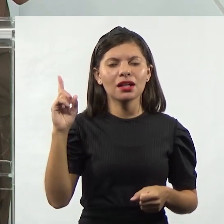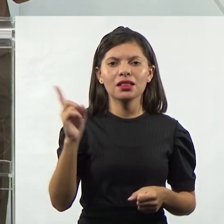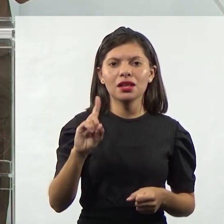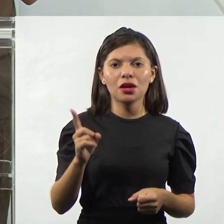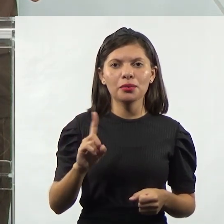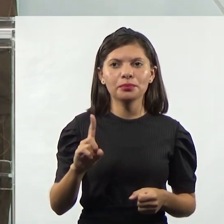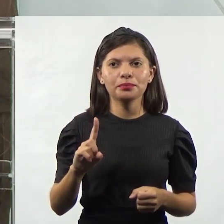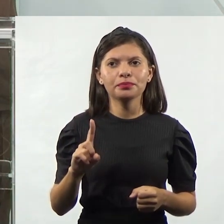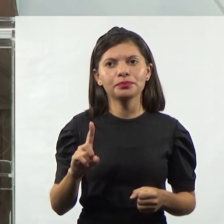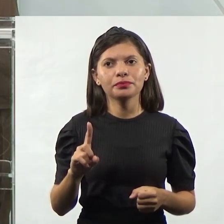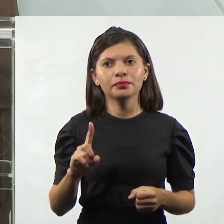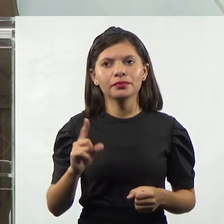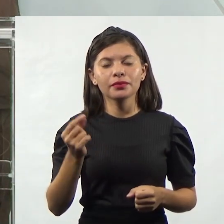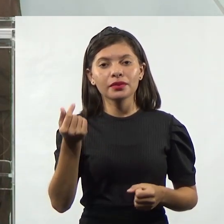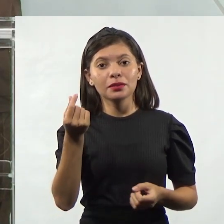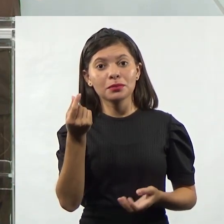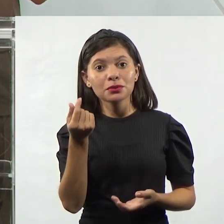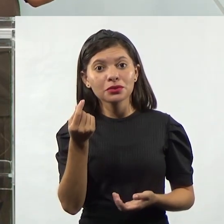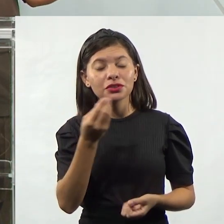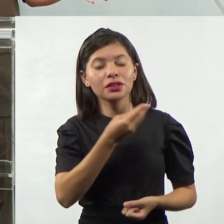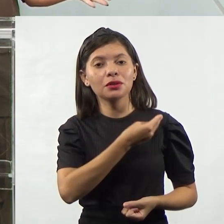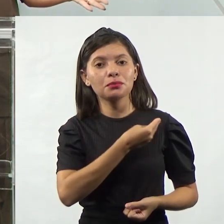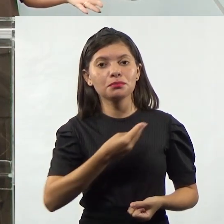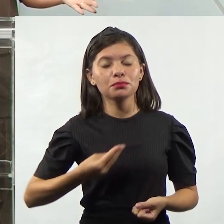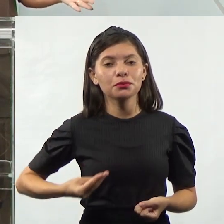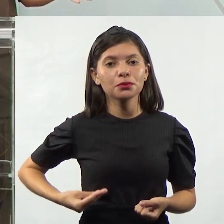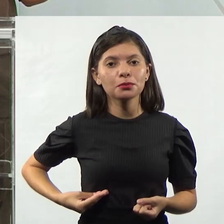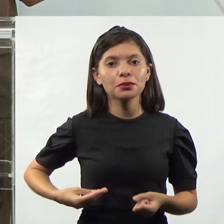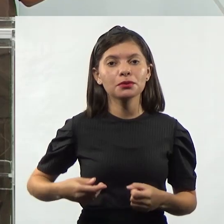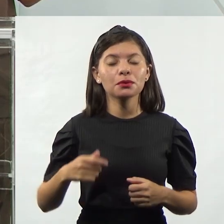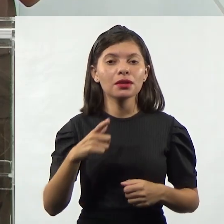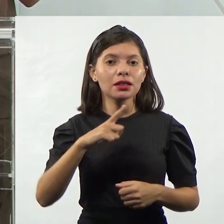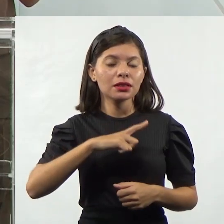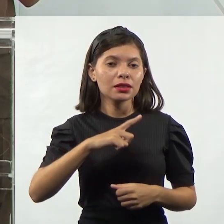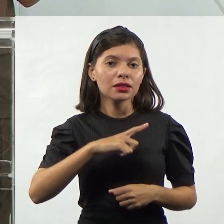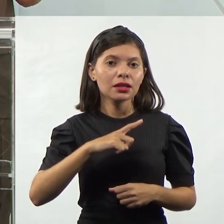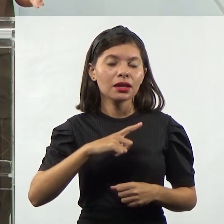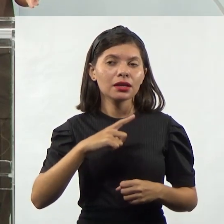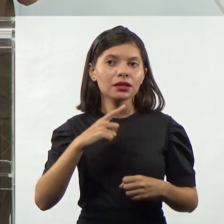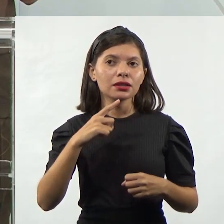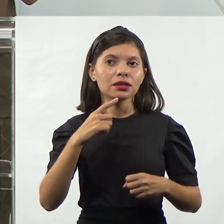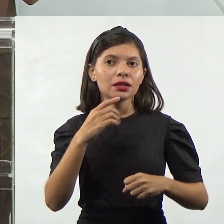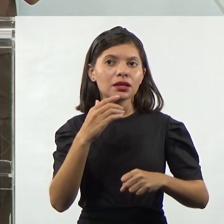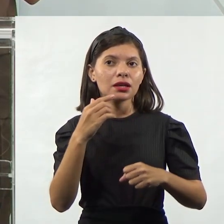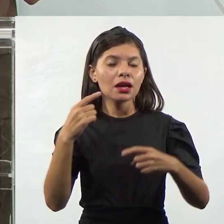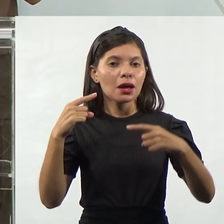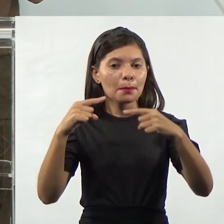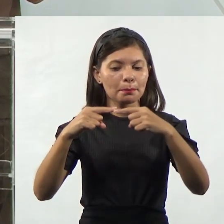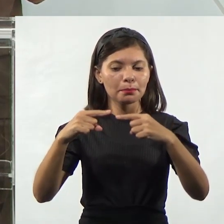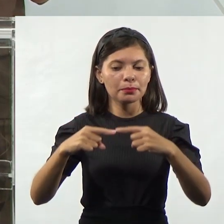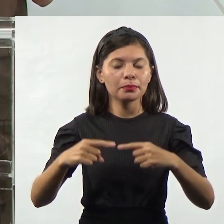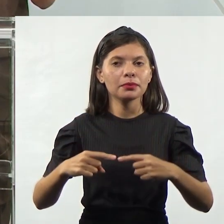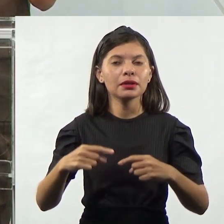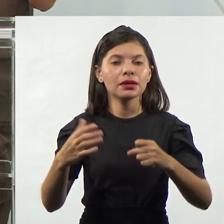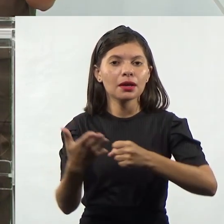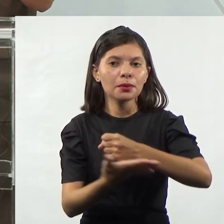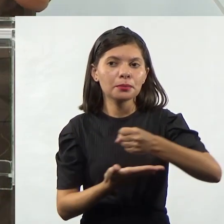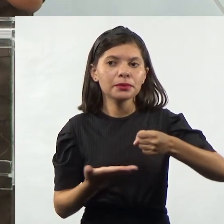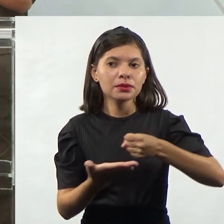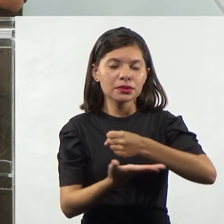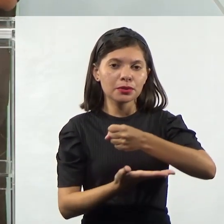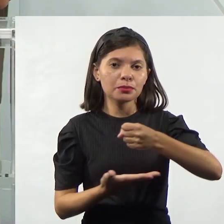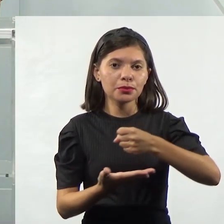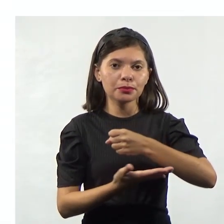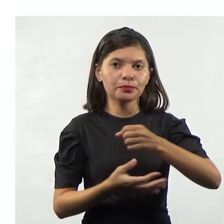sem pensar, quanto mais com dinheiro público. Então, a gente tem que, de fato, aplicar esse